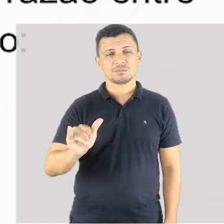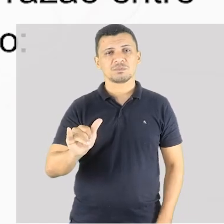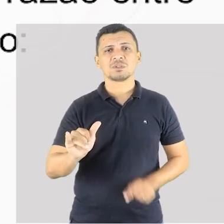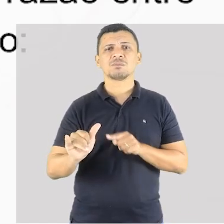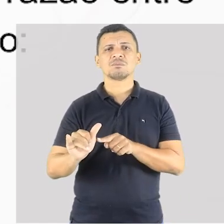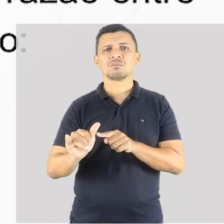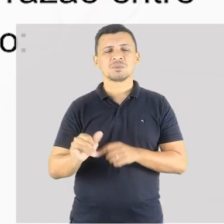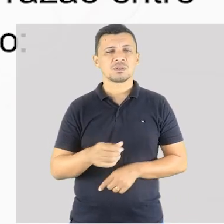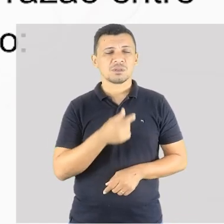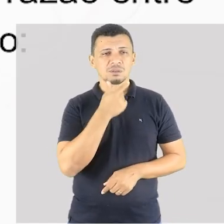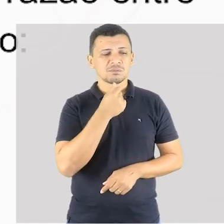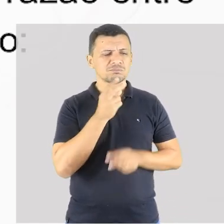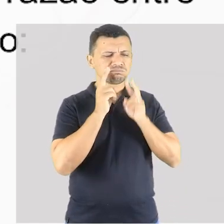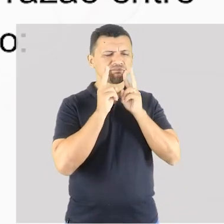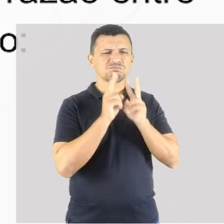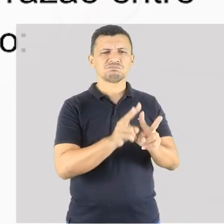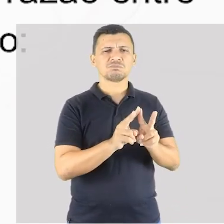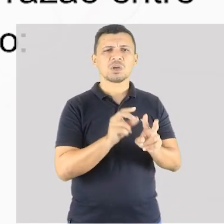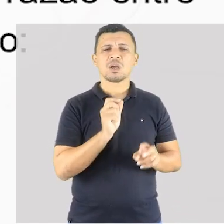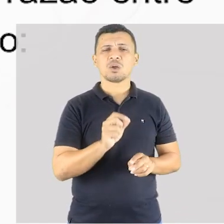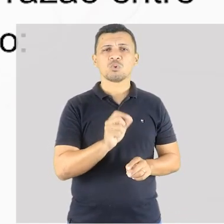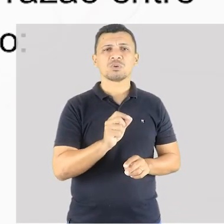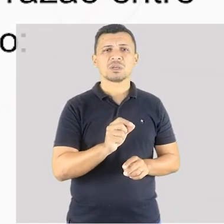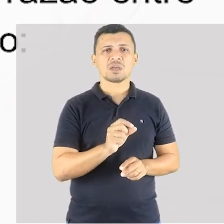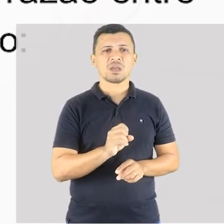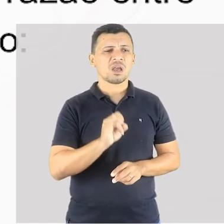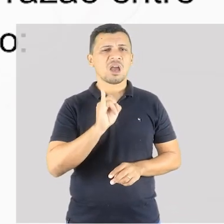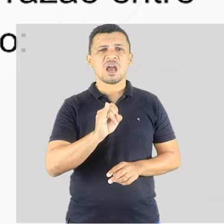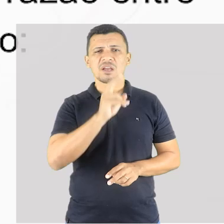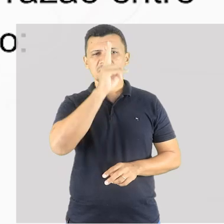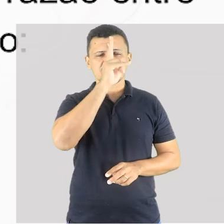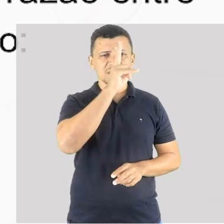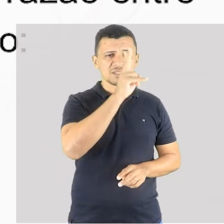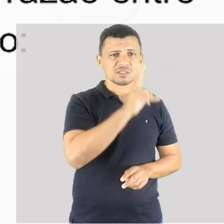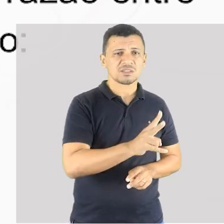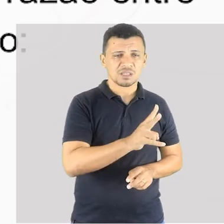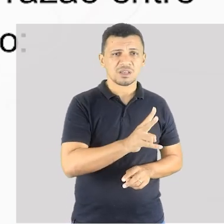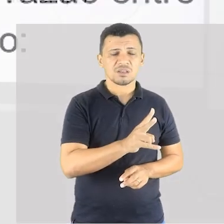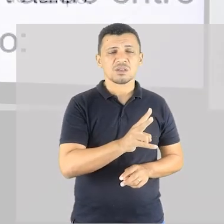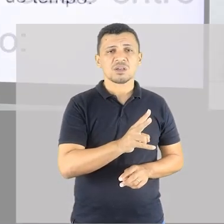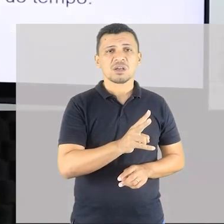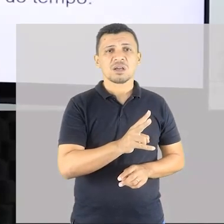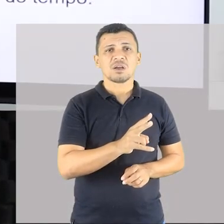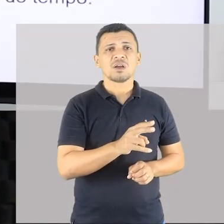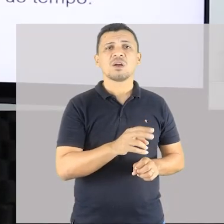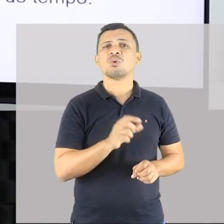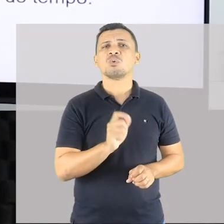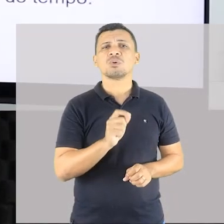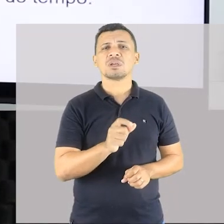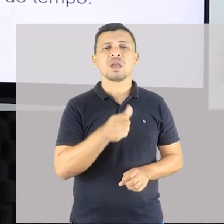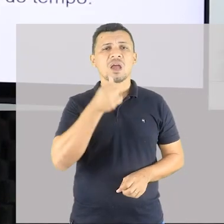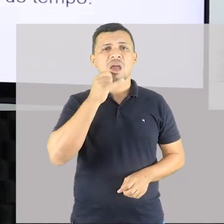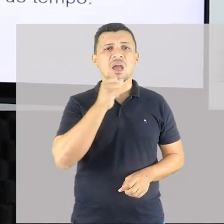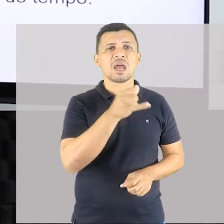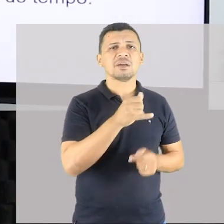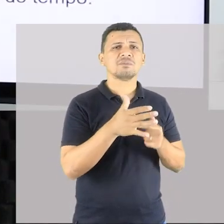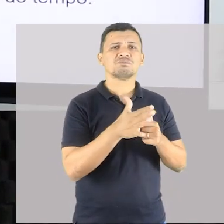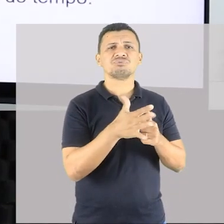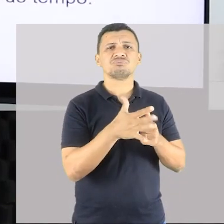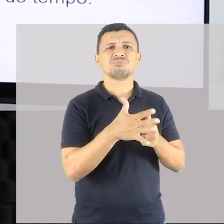Faraday observou que a intensidade da força eletromotriz, eita, o que é isso? Intensidade